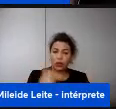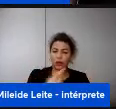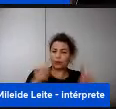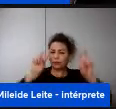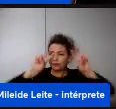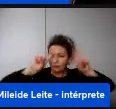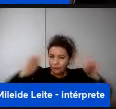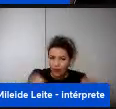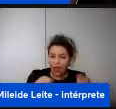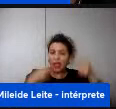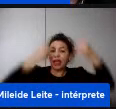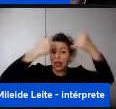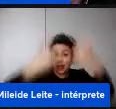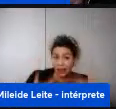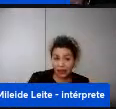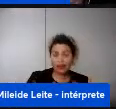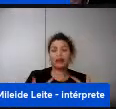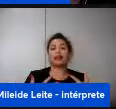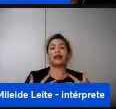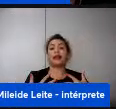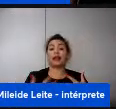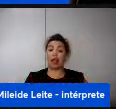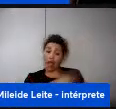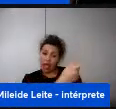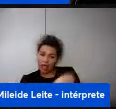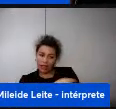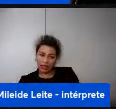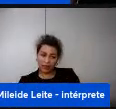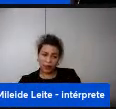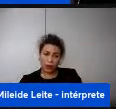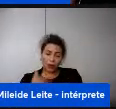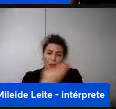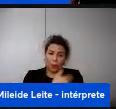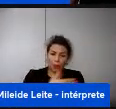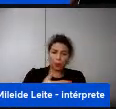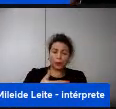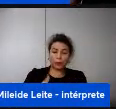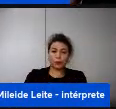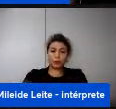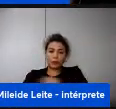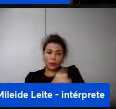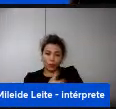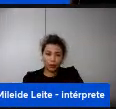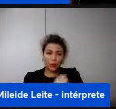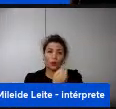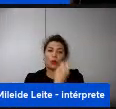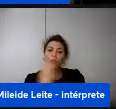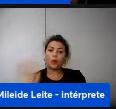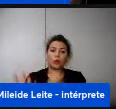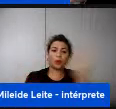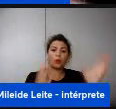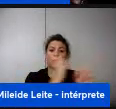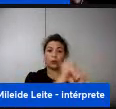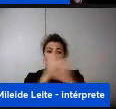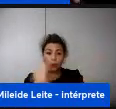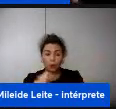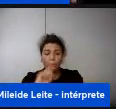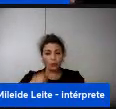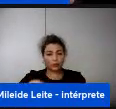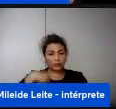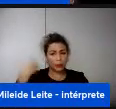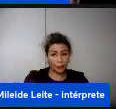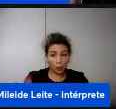parênteses, né, para falar que, na verdade, a escrita ela começou como um instrumento contábil, né, e depois houve